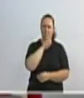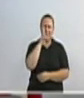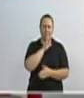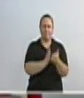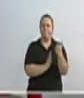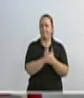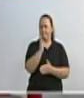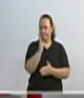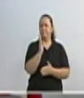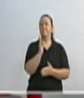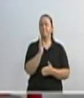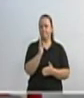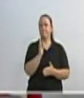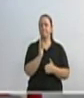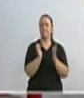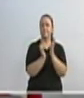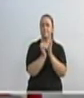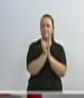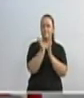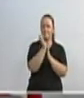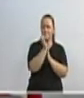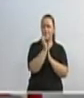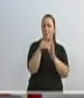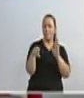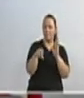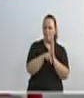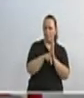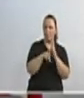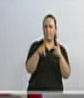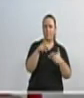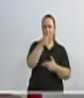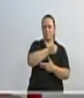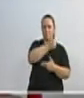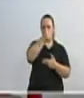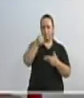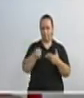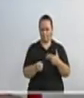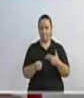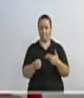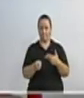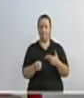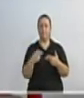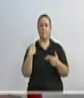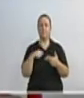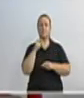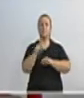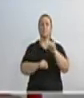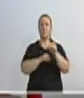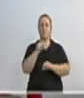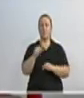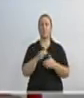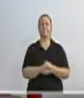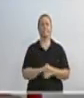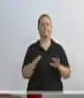for o caso. As burocracias do poder público cabem ao governo municipal sentar numa mesa redonda e buscar